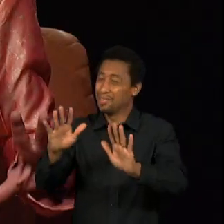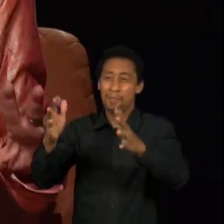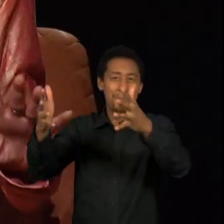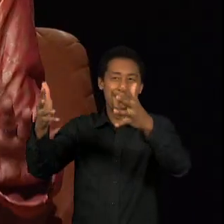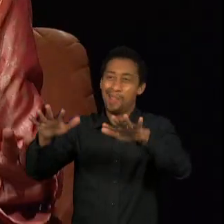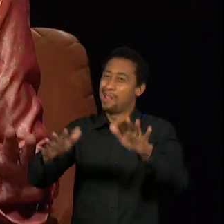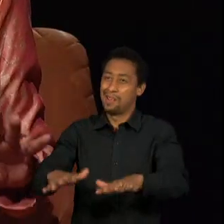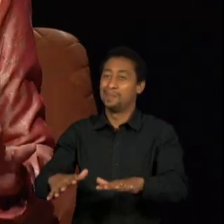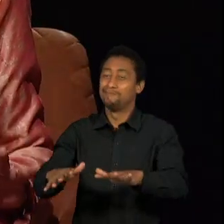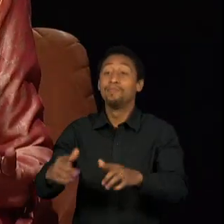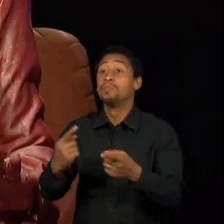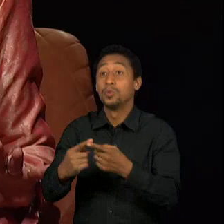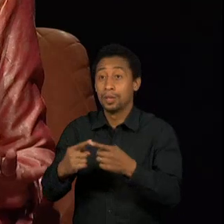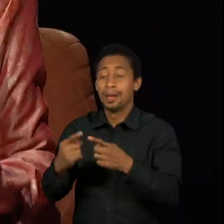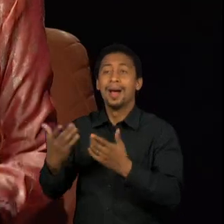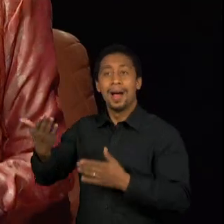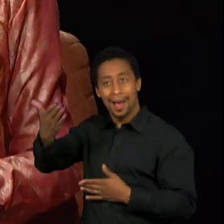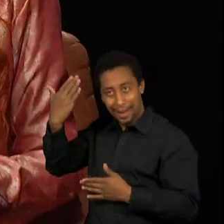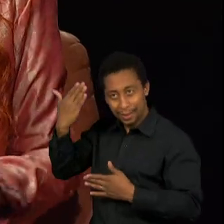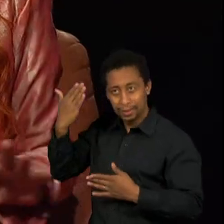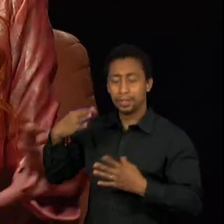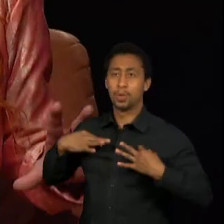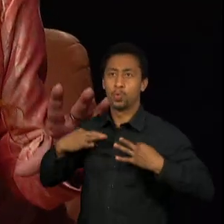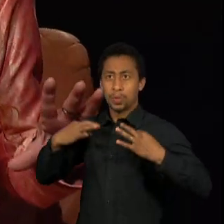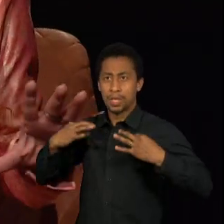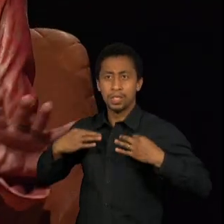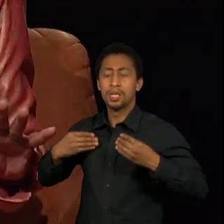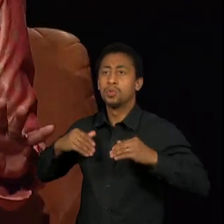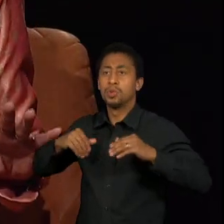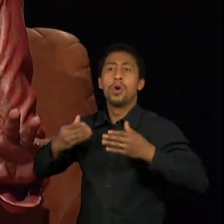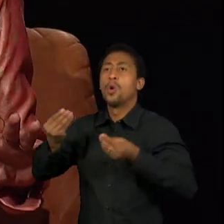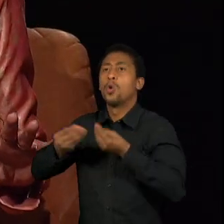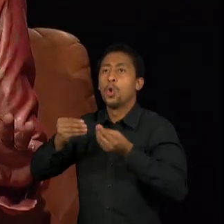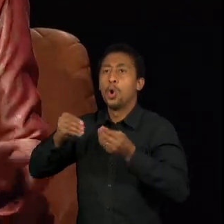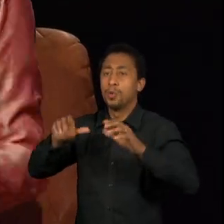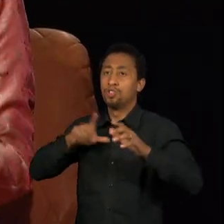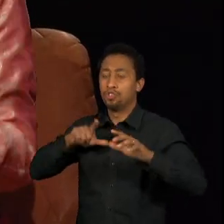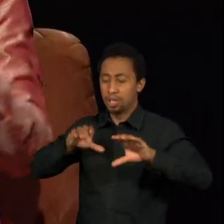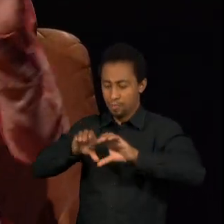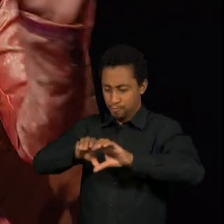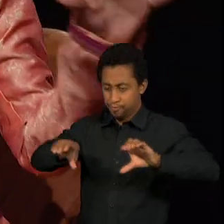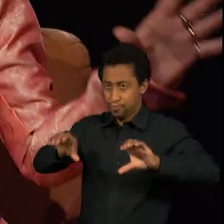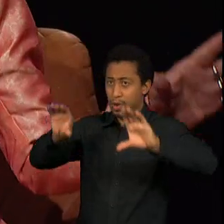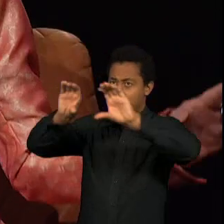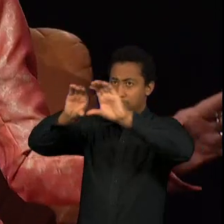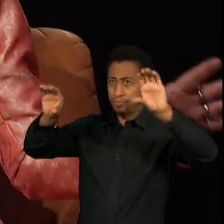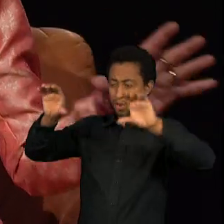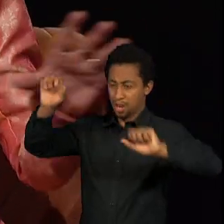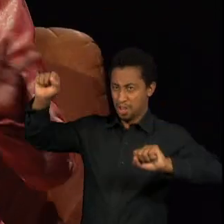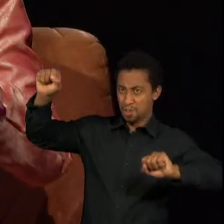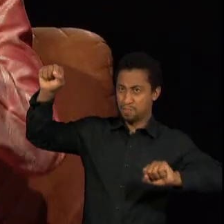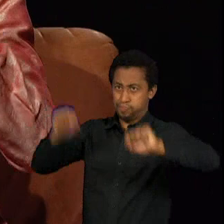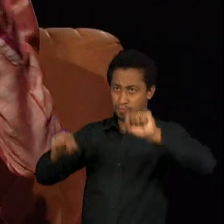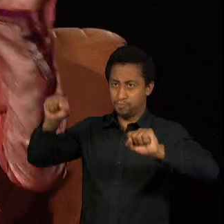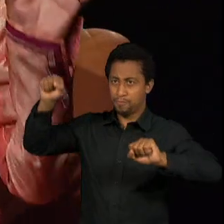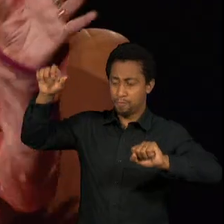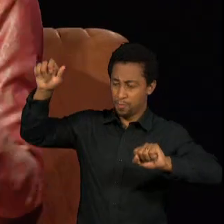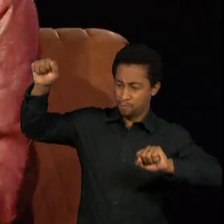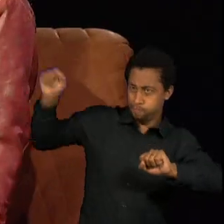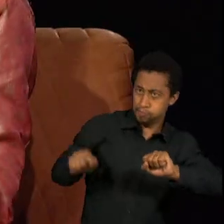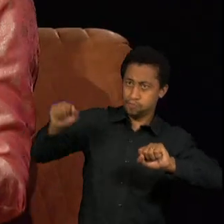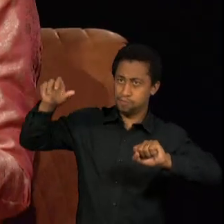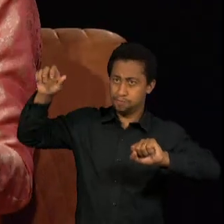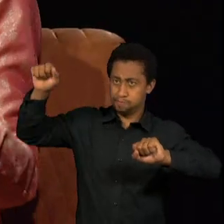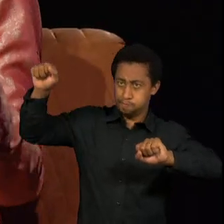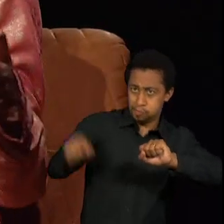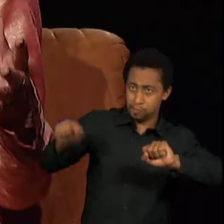era tudo feito à base do cânhamo, não é? E aí entrou o fio de nylon, e aí foi esse empobrecimento,